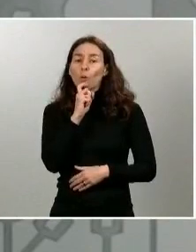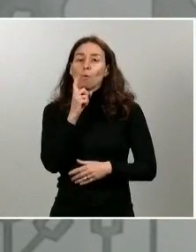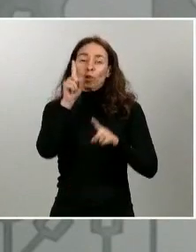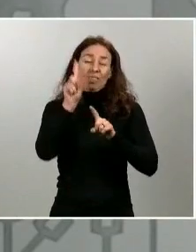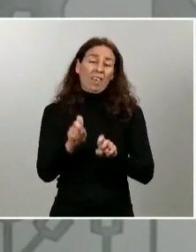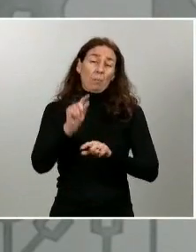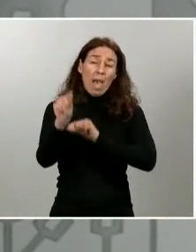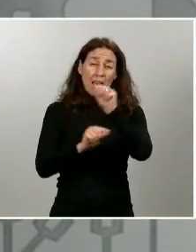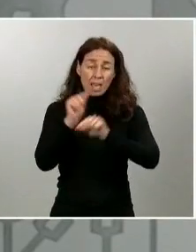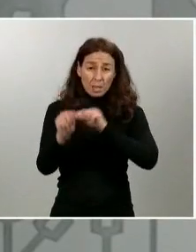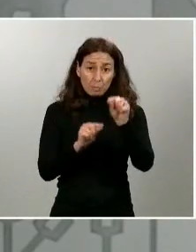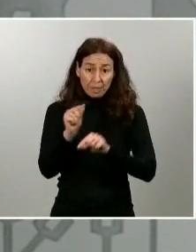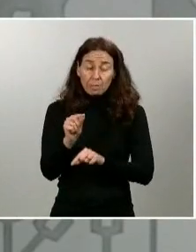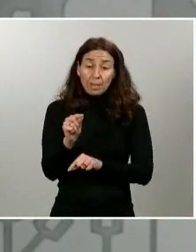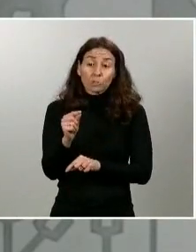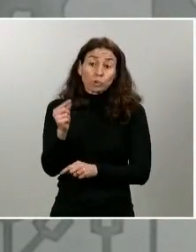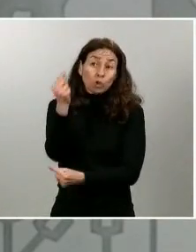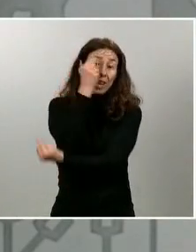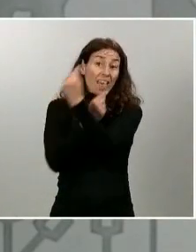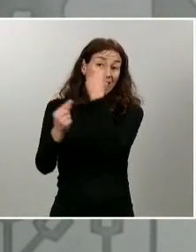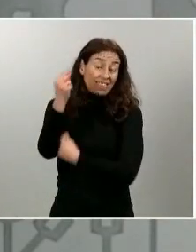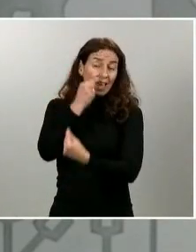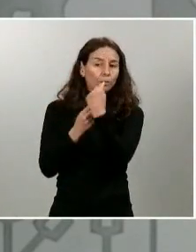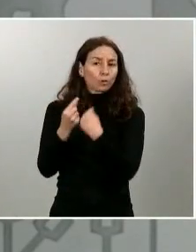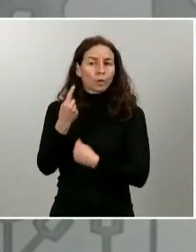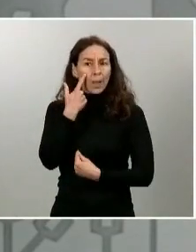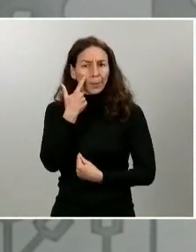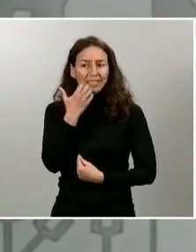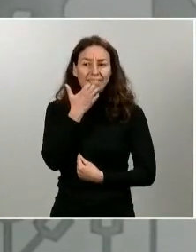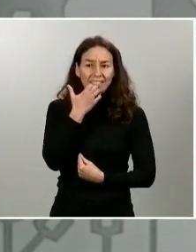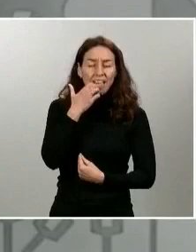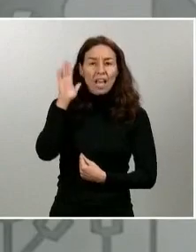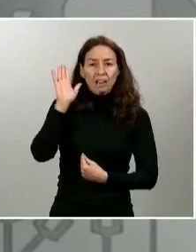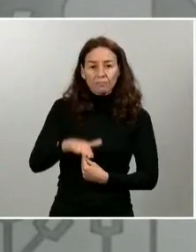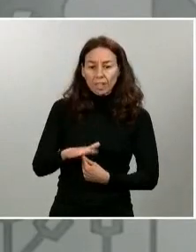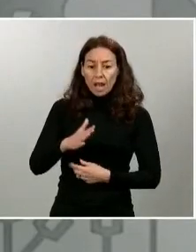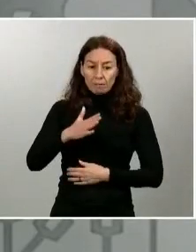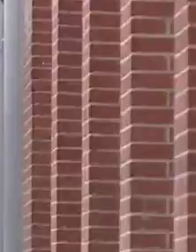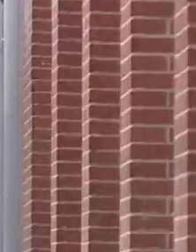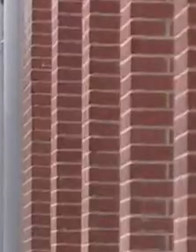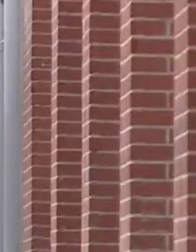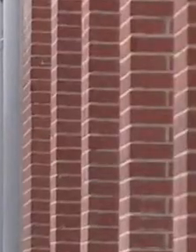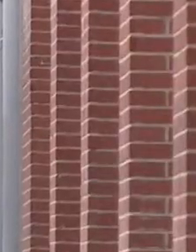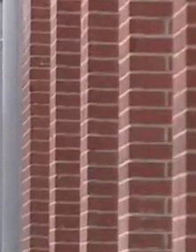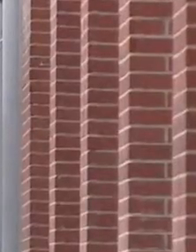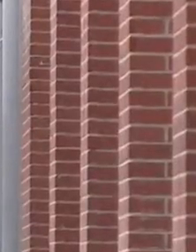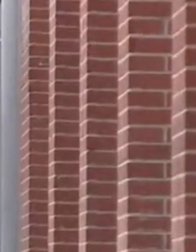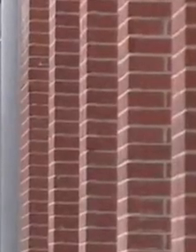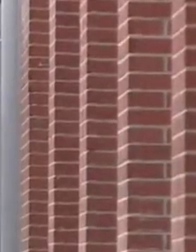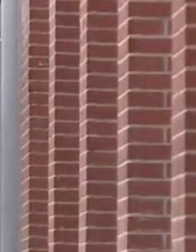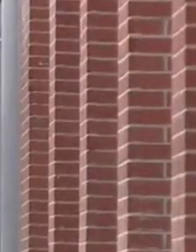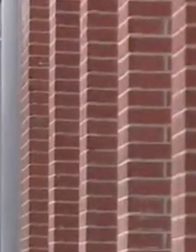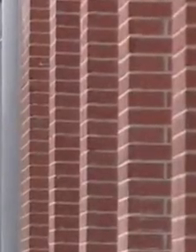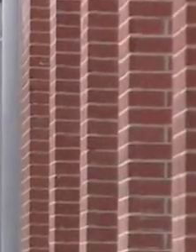casos hospitalizados é ainda menor que estavam em algumas regiões